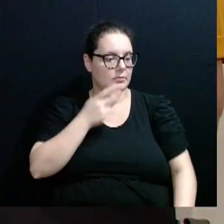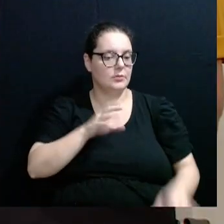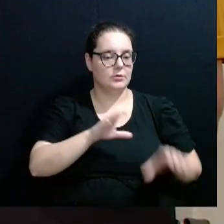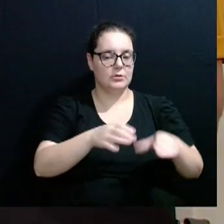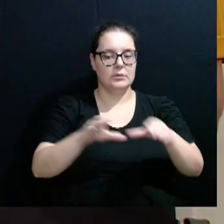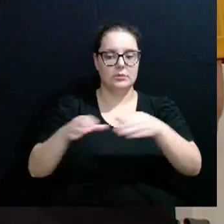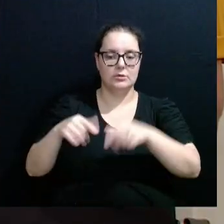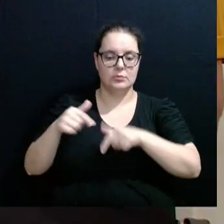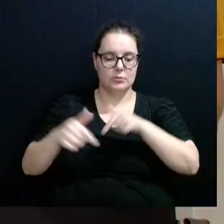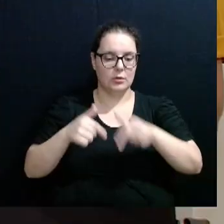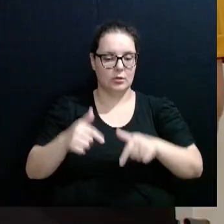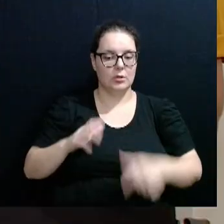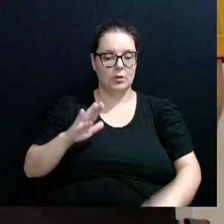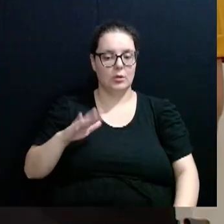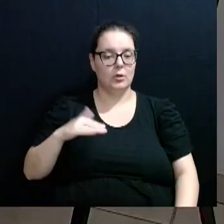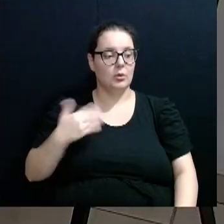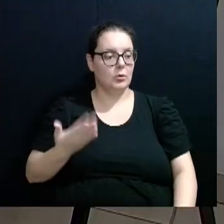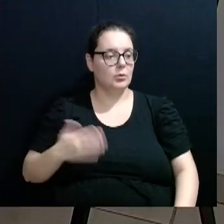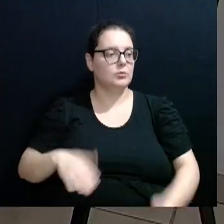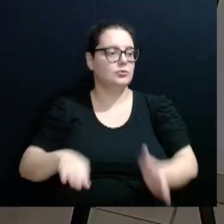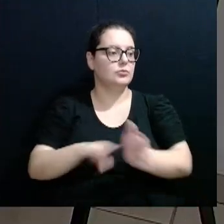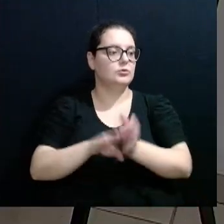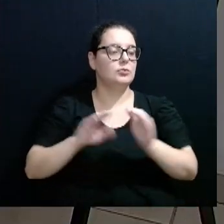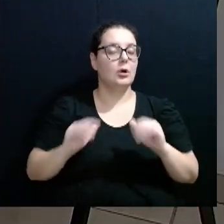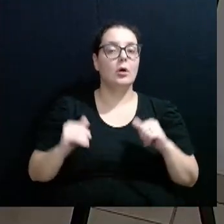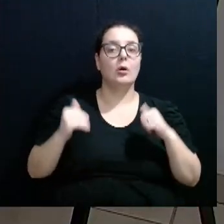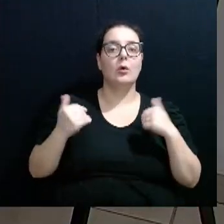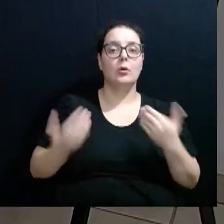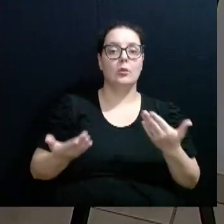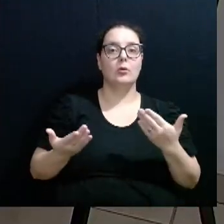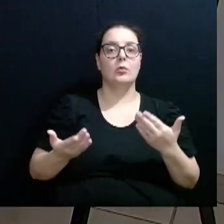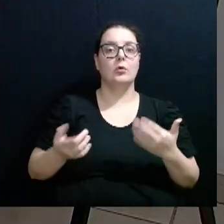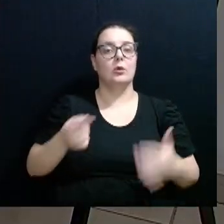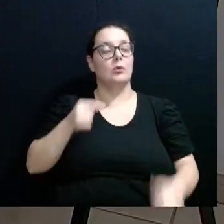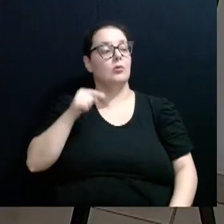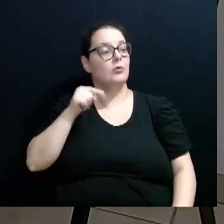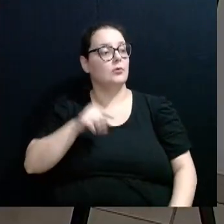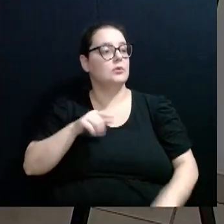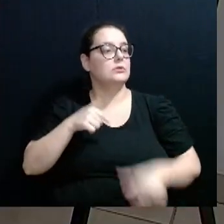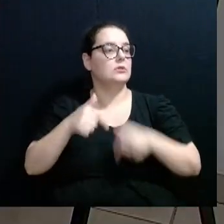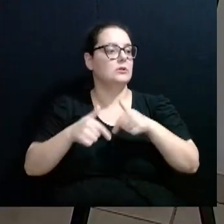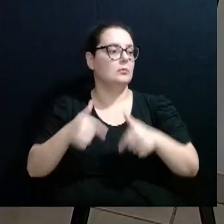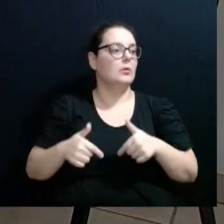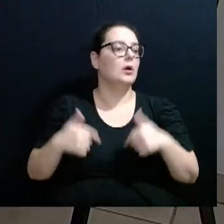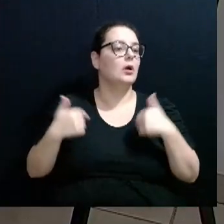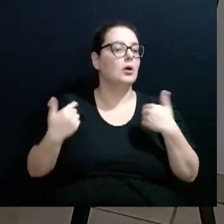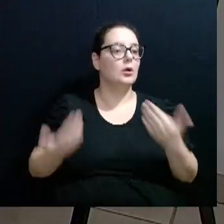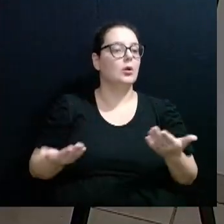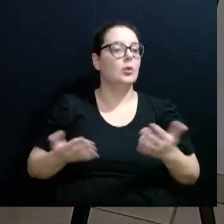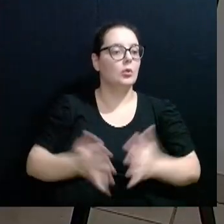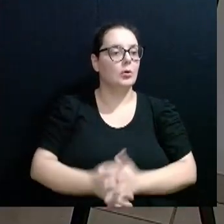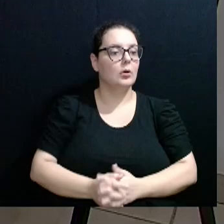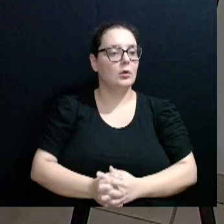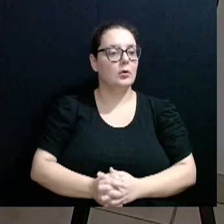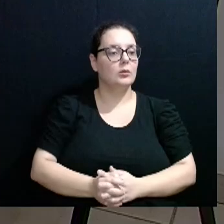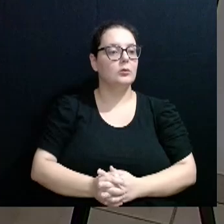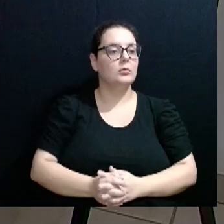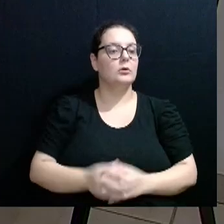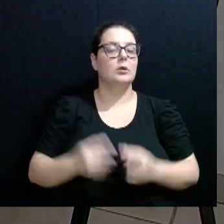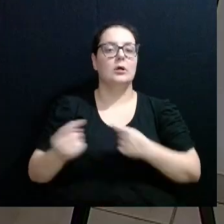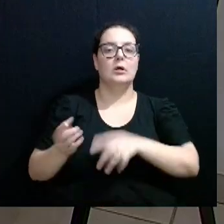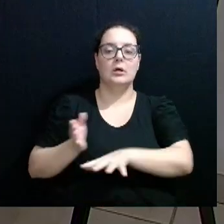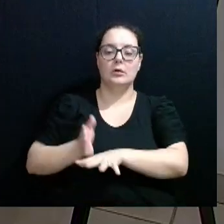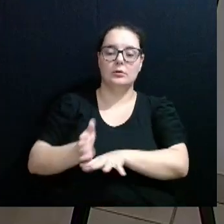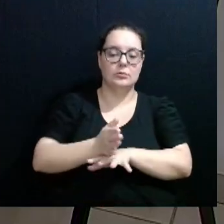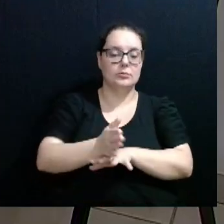trabalho. Quando você chegou, em quais deles você atua e qual é cada linha de cada